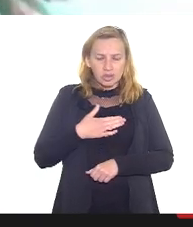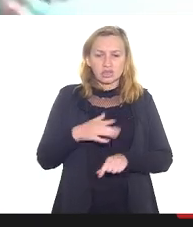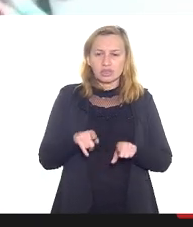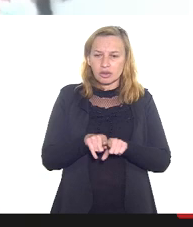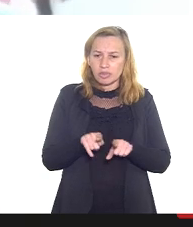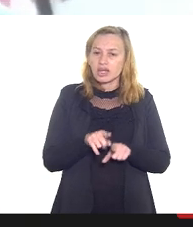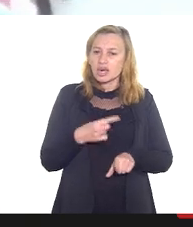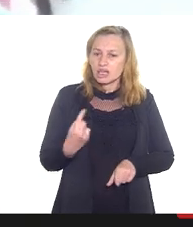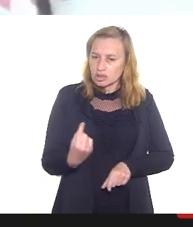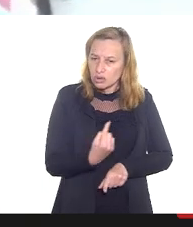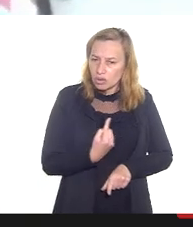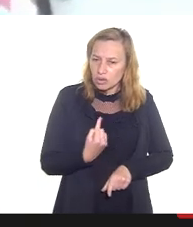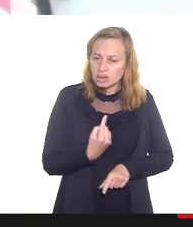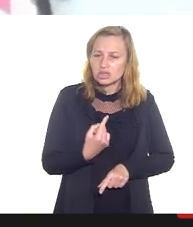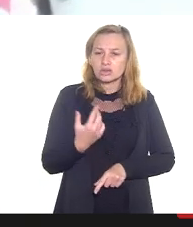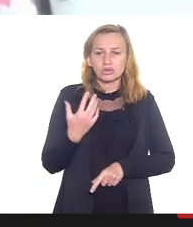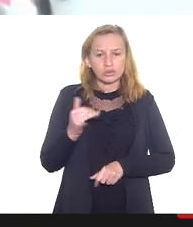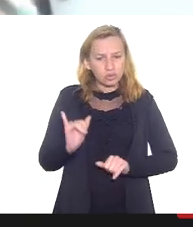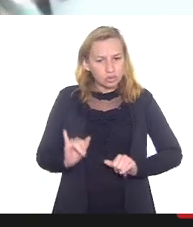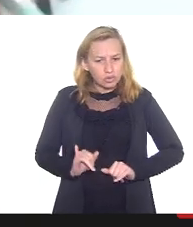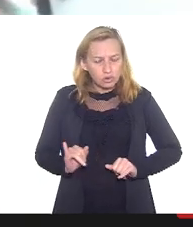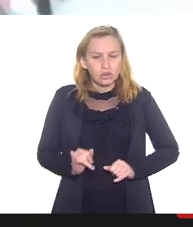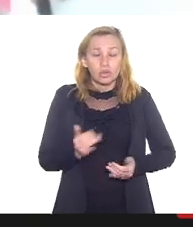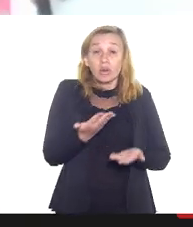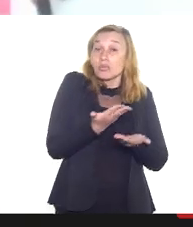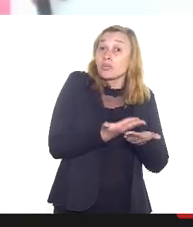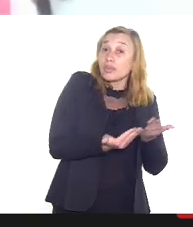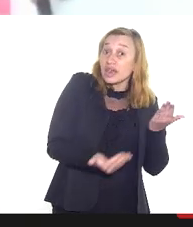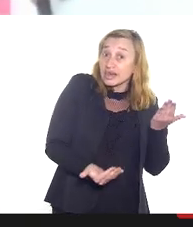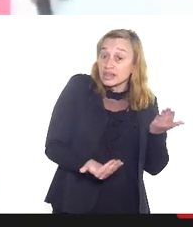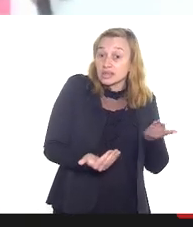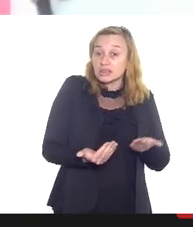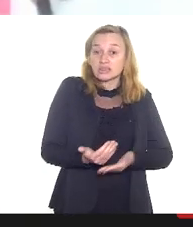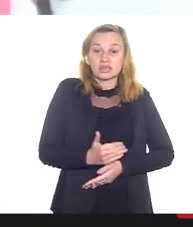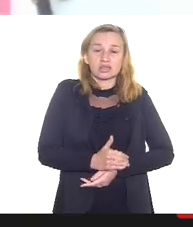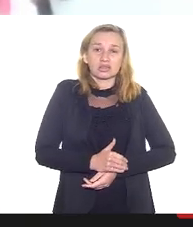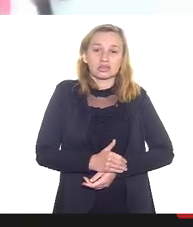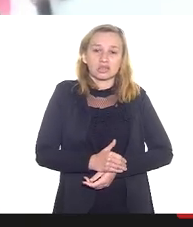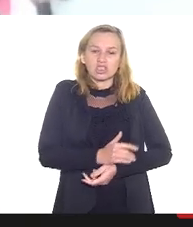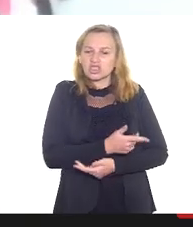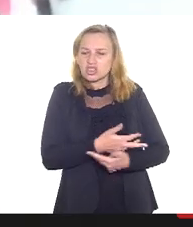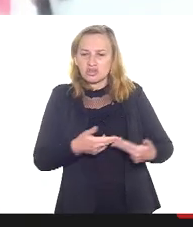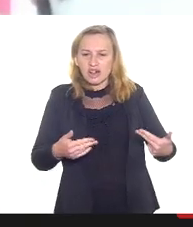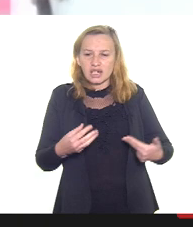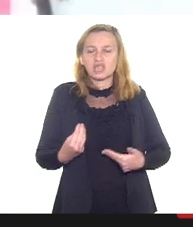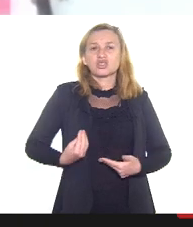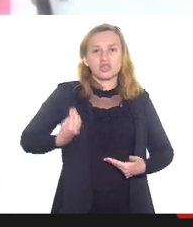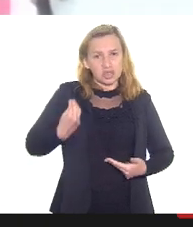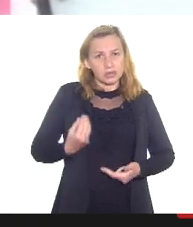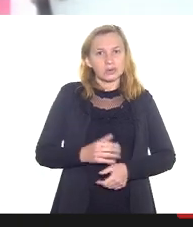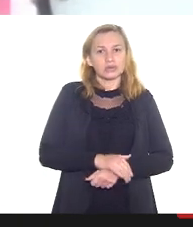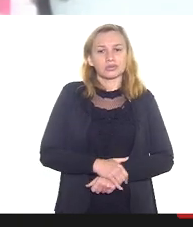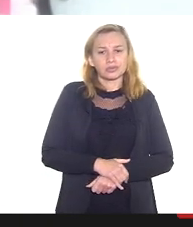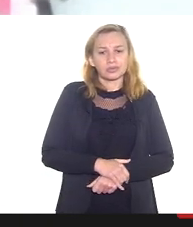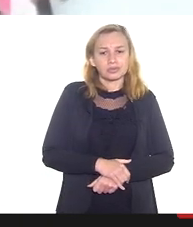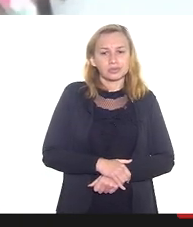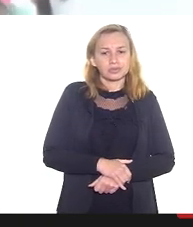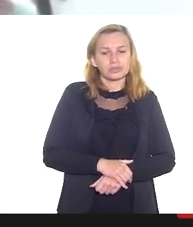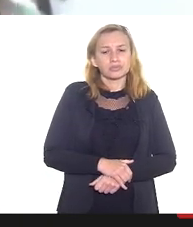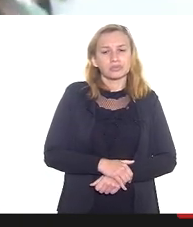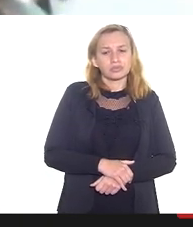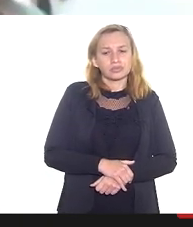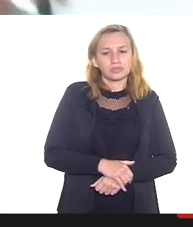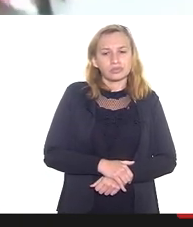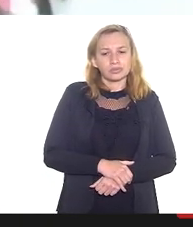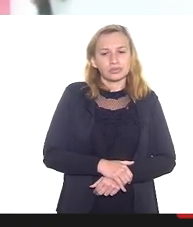nossa, as nossas dores pelas perdas de tantas vidas, e deixando